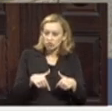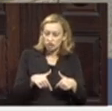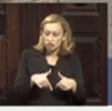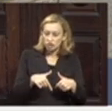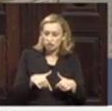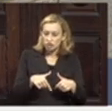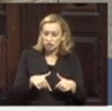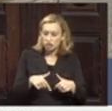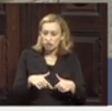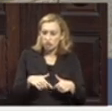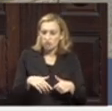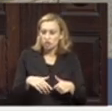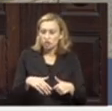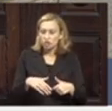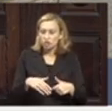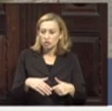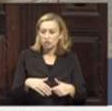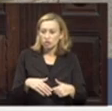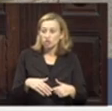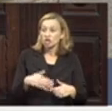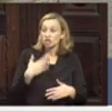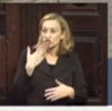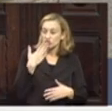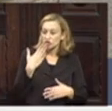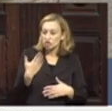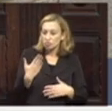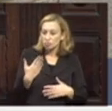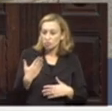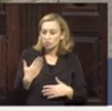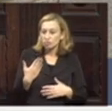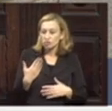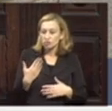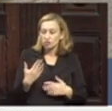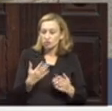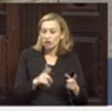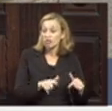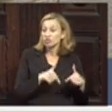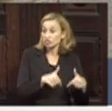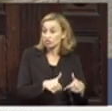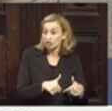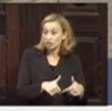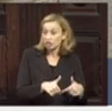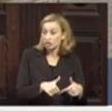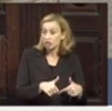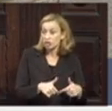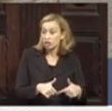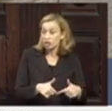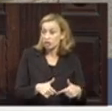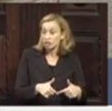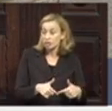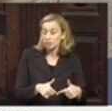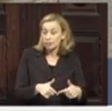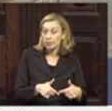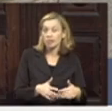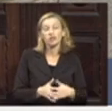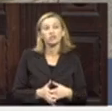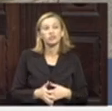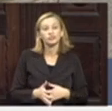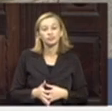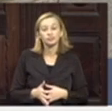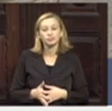tardia esta ação do Ministério Público. Mas que bom que chegou, e eu quero elogiar o Ministério Público que se